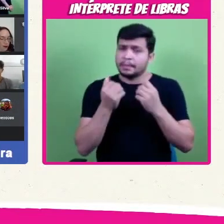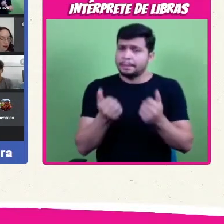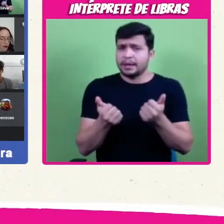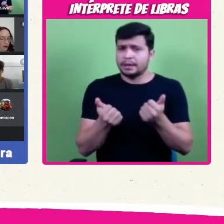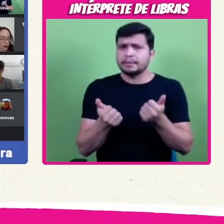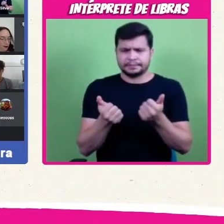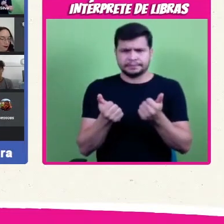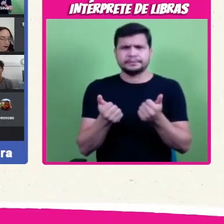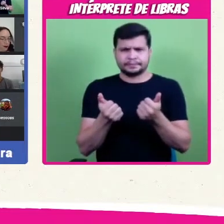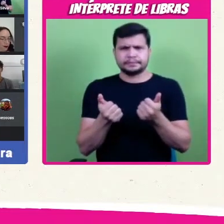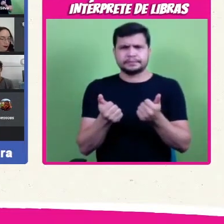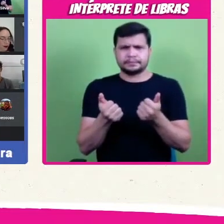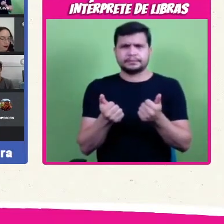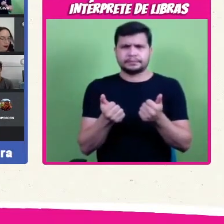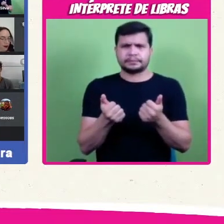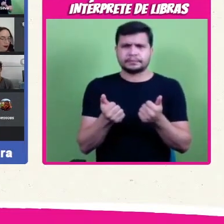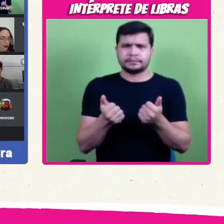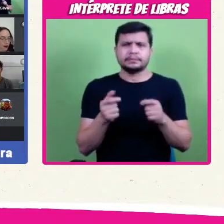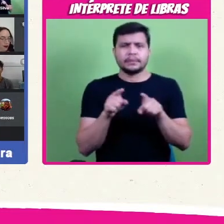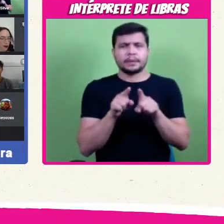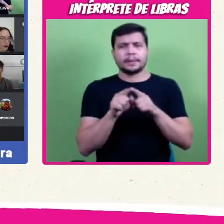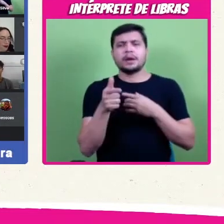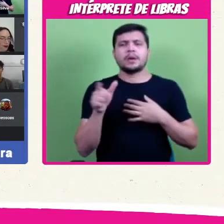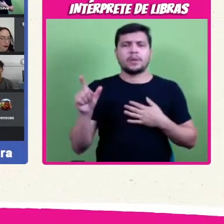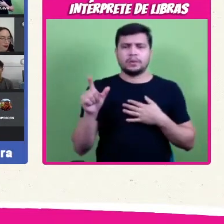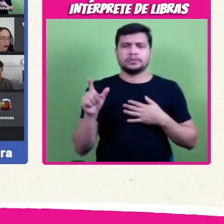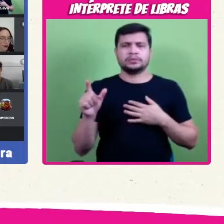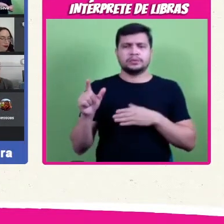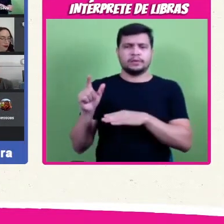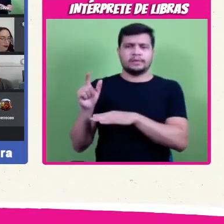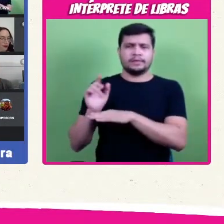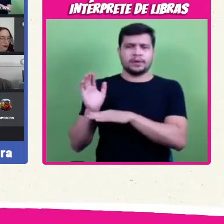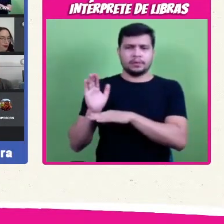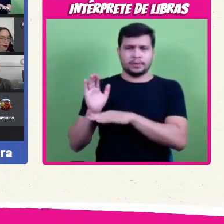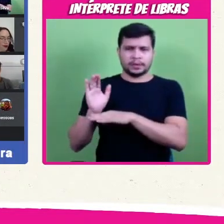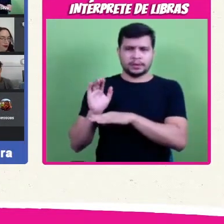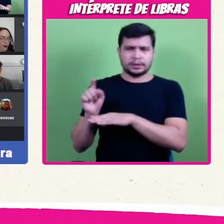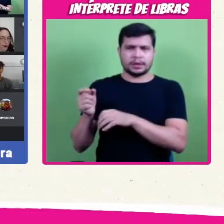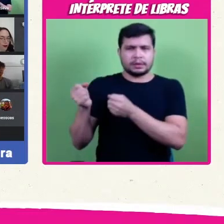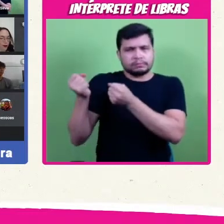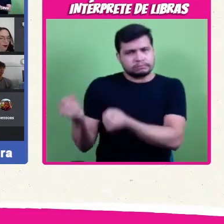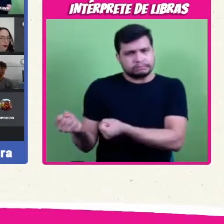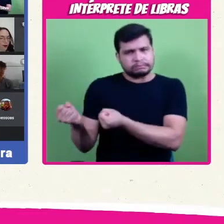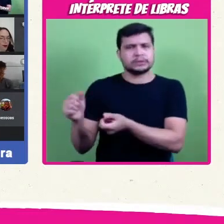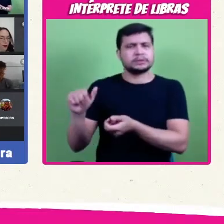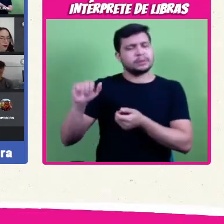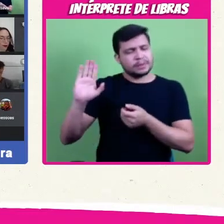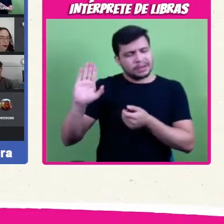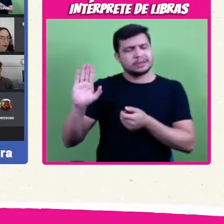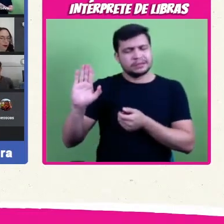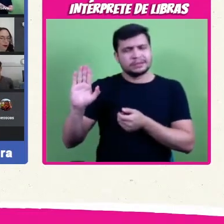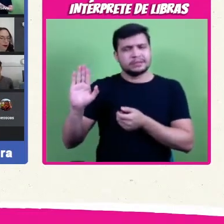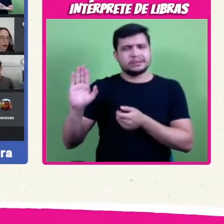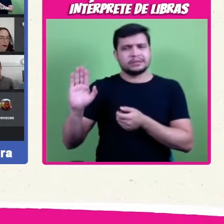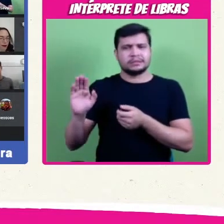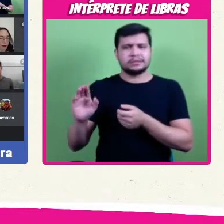e tem um outro filme, que esse já é mais pesado, é um longa-metragem, que é o Eu Me